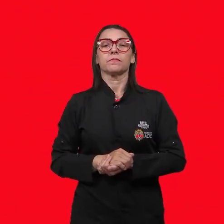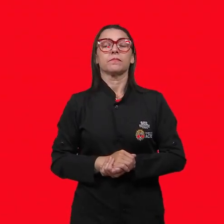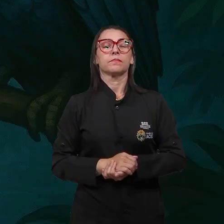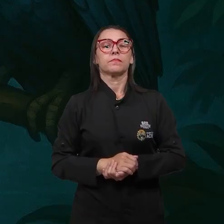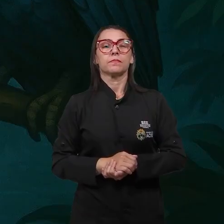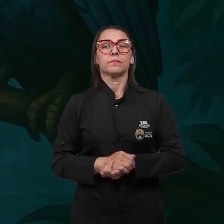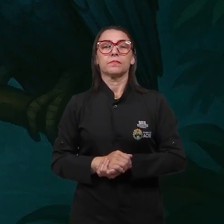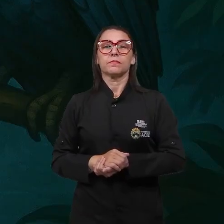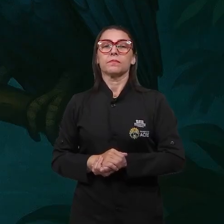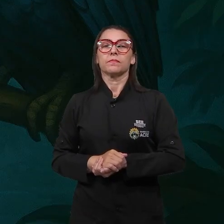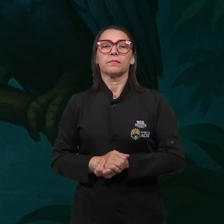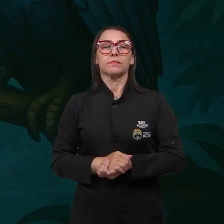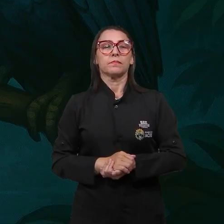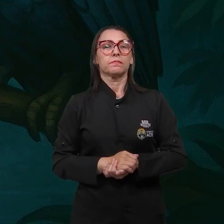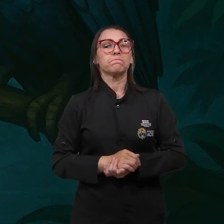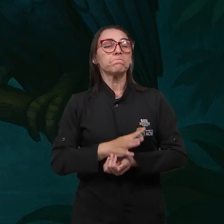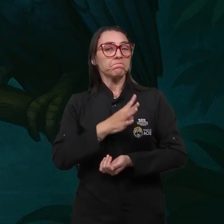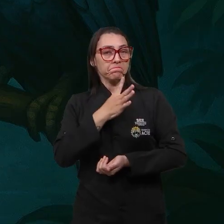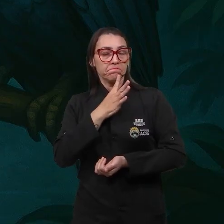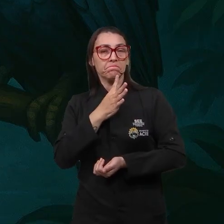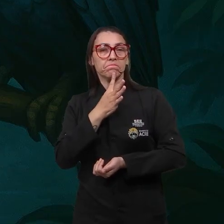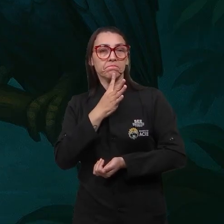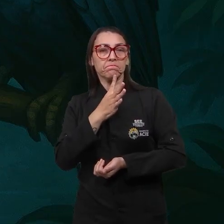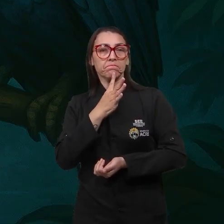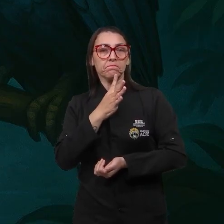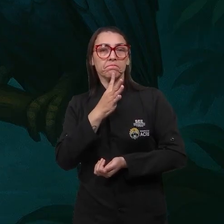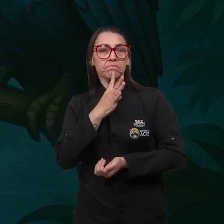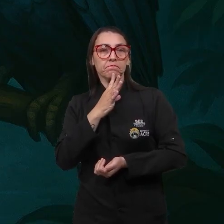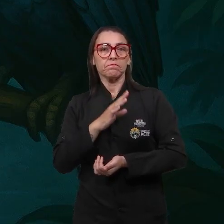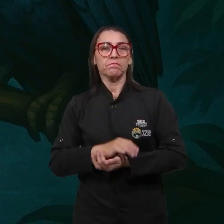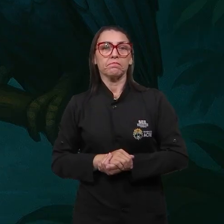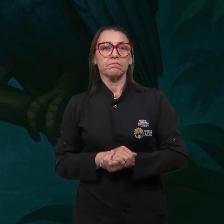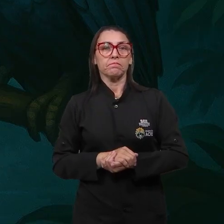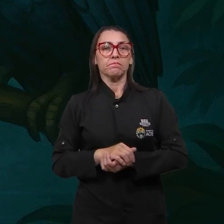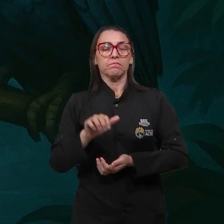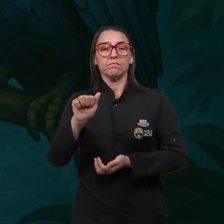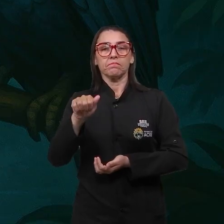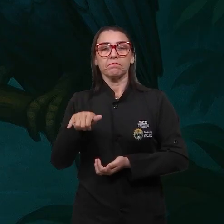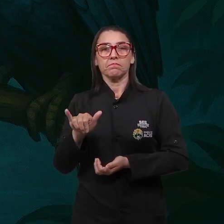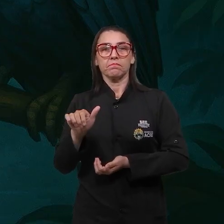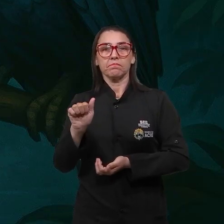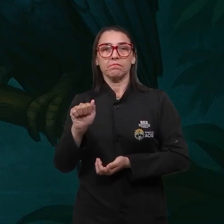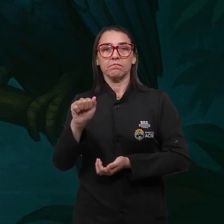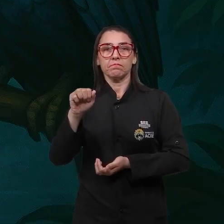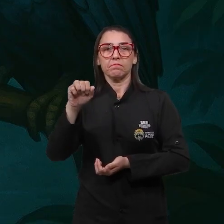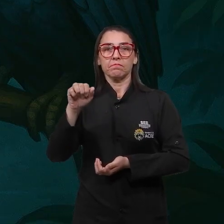uma lenda bem conhecida que chama de Ayamamá.